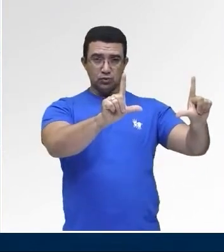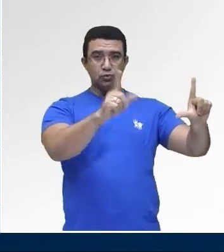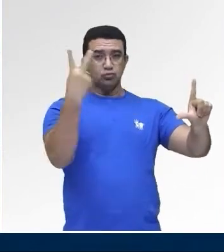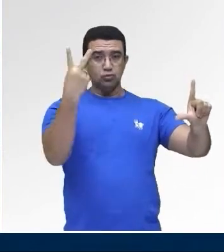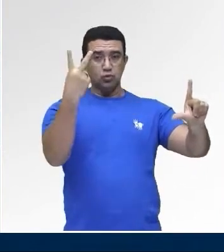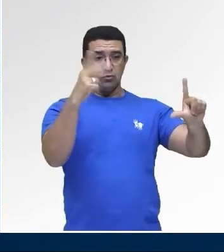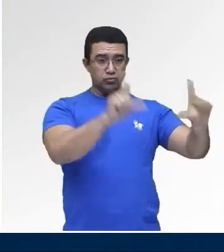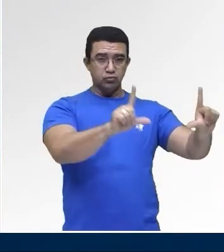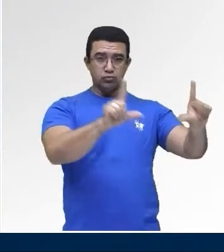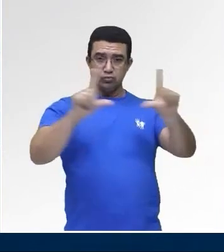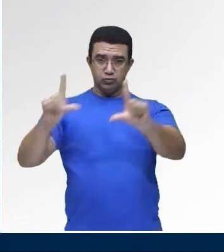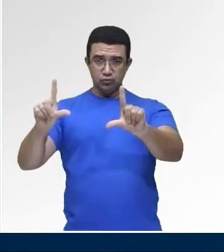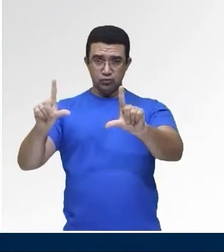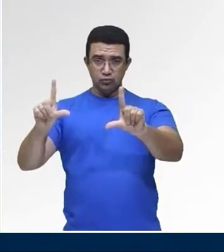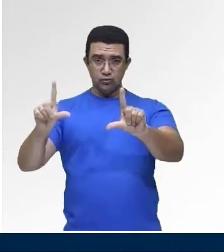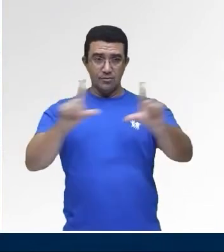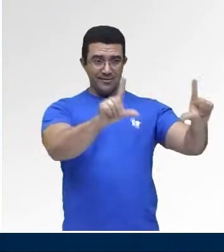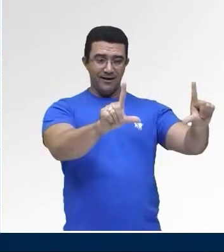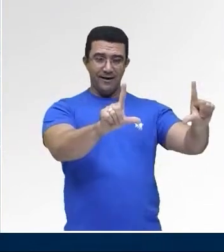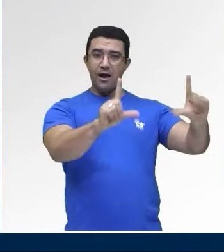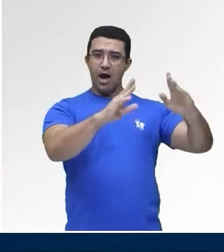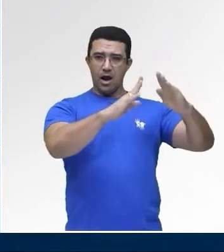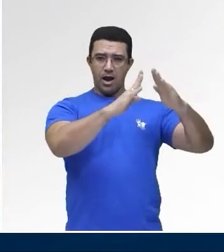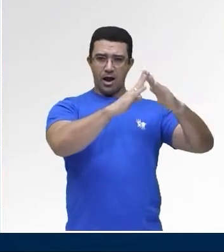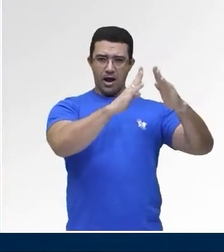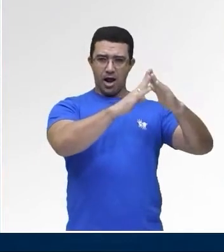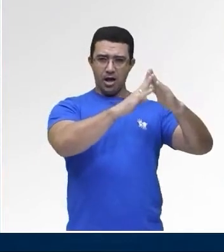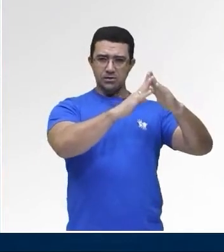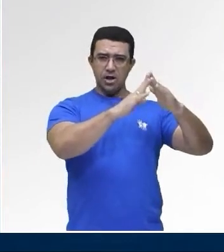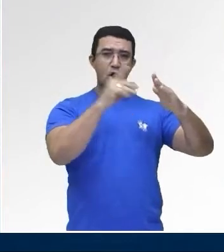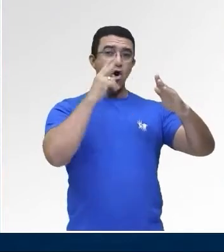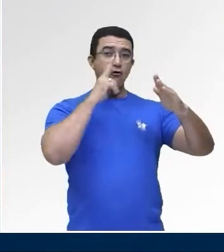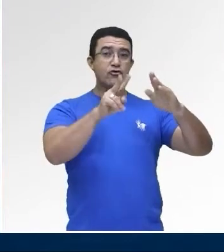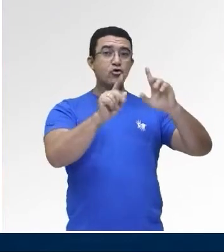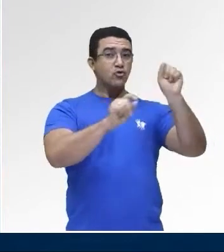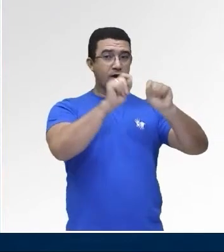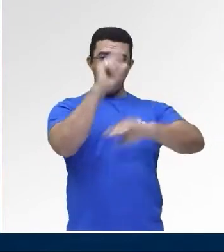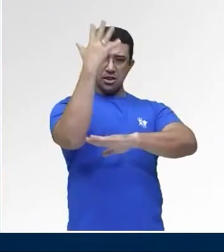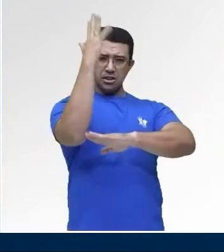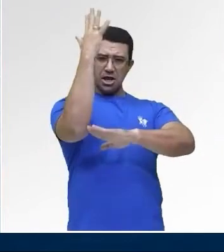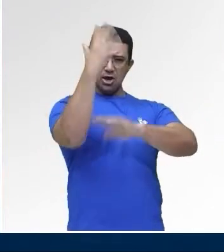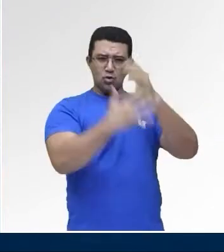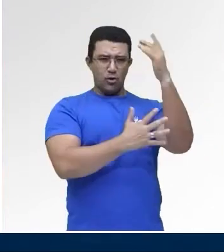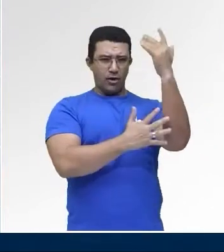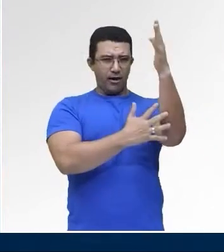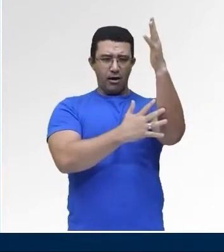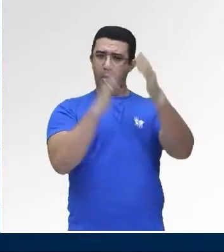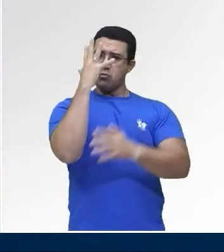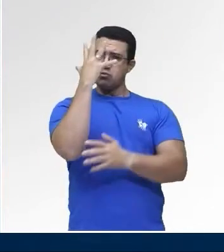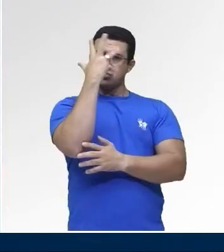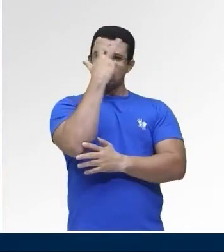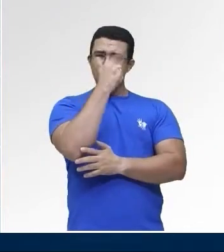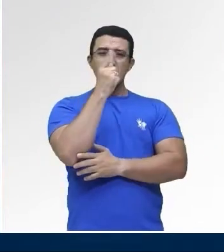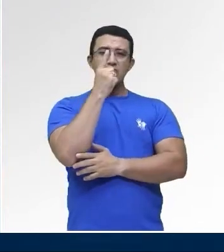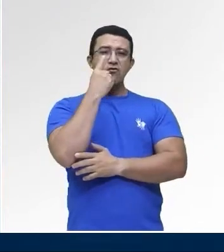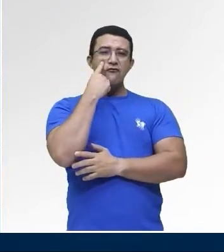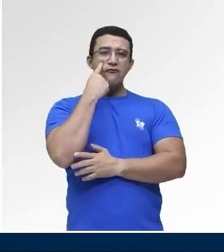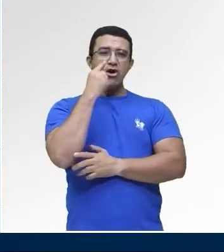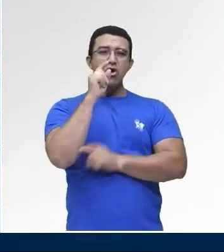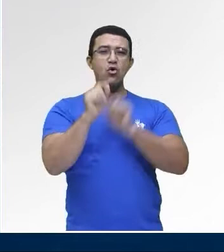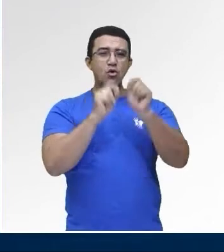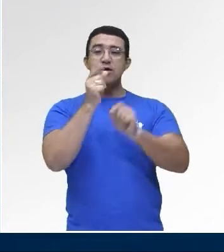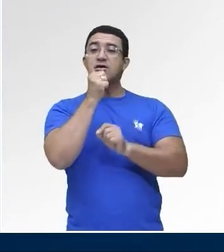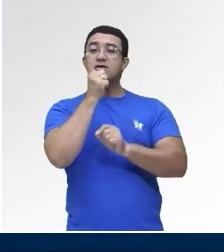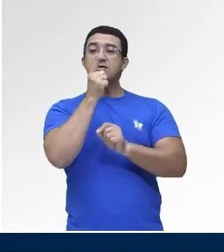do desenho da casa, né, em meio à natureza. Aí você vê um rio que passa, né,